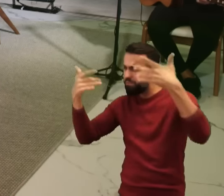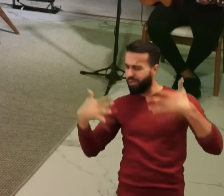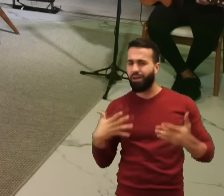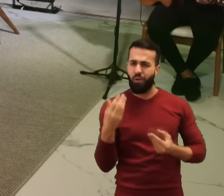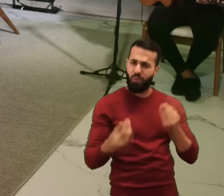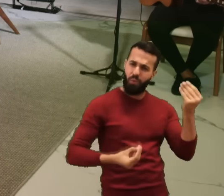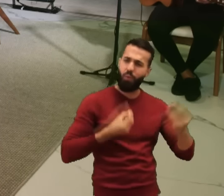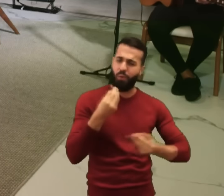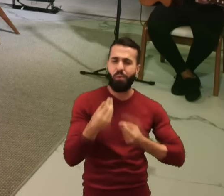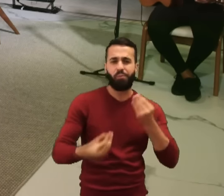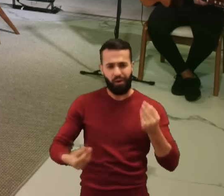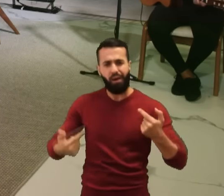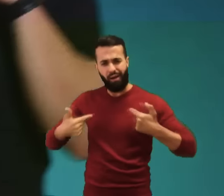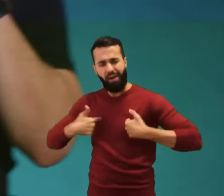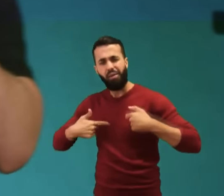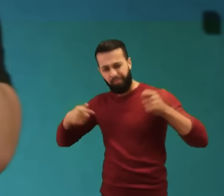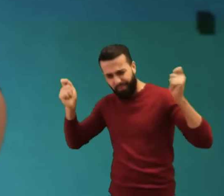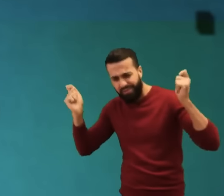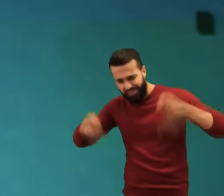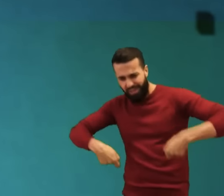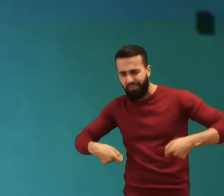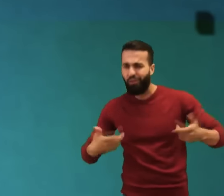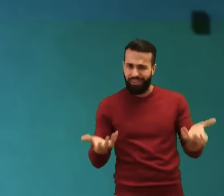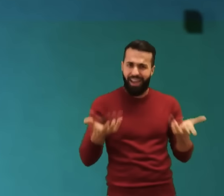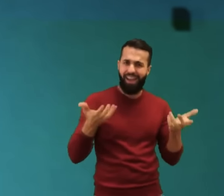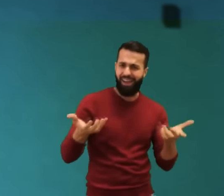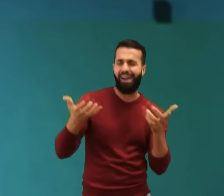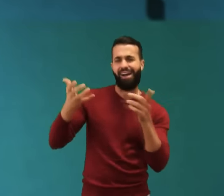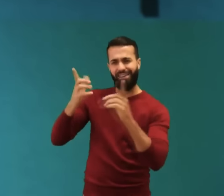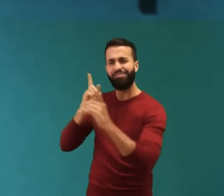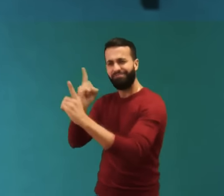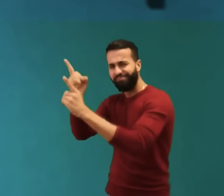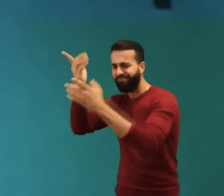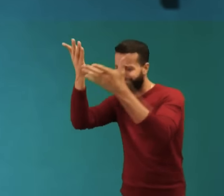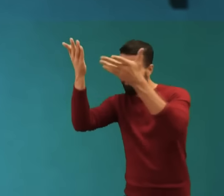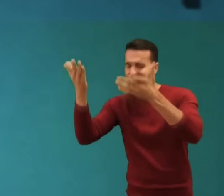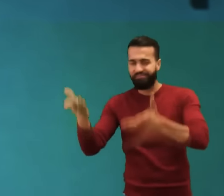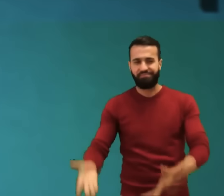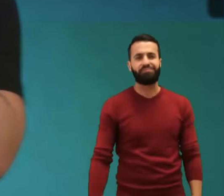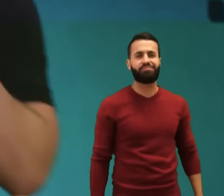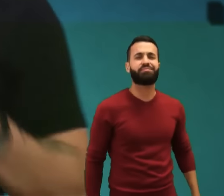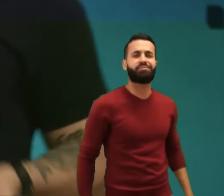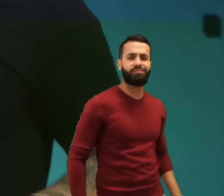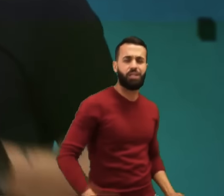um caminho mais perto pra te encontrar.